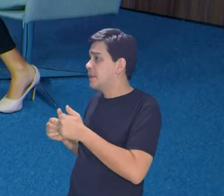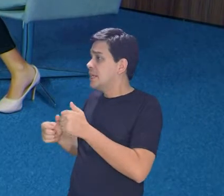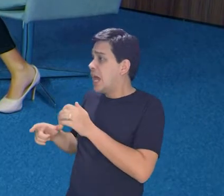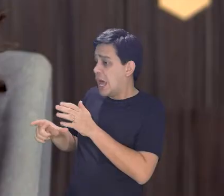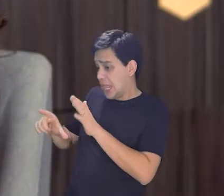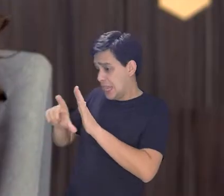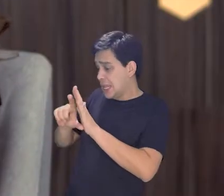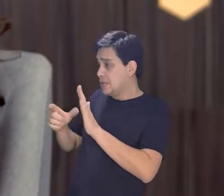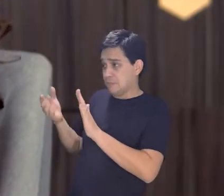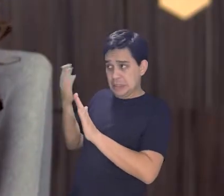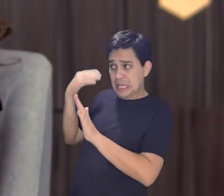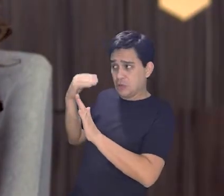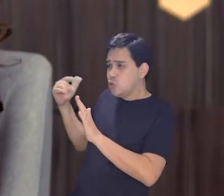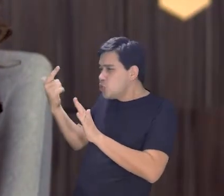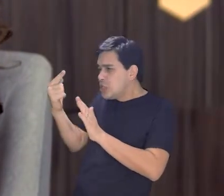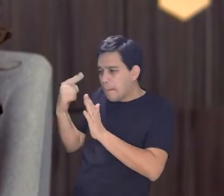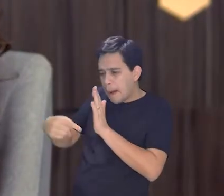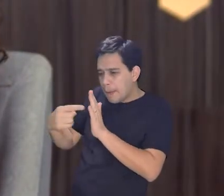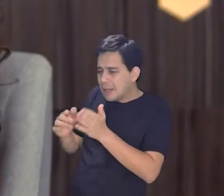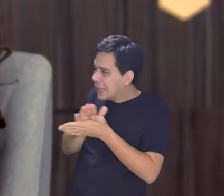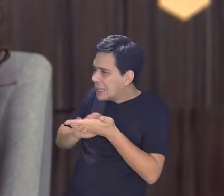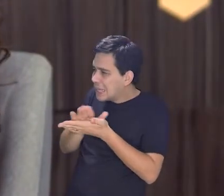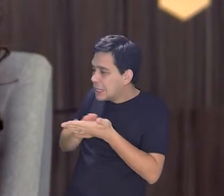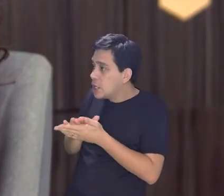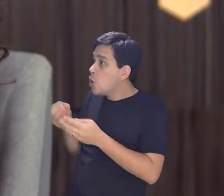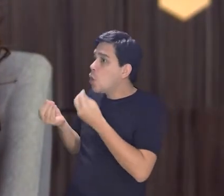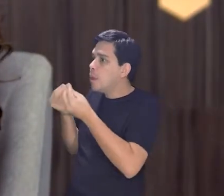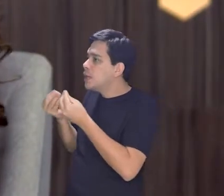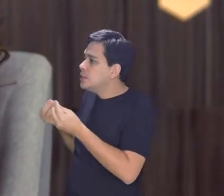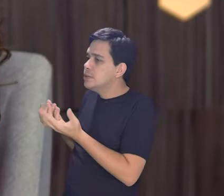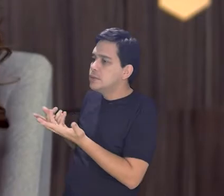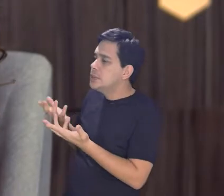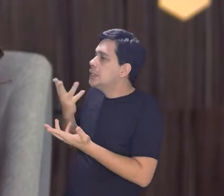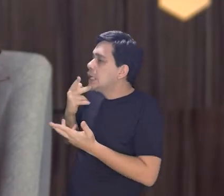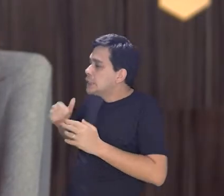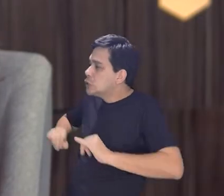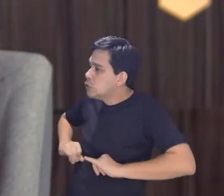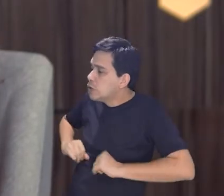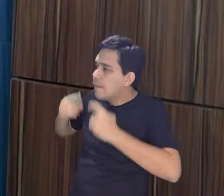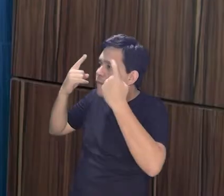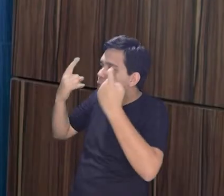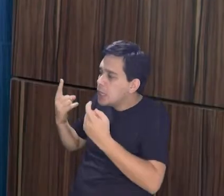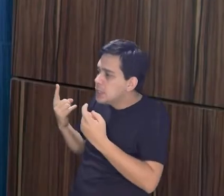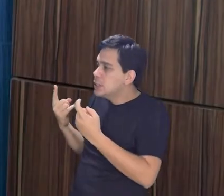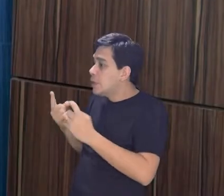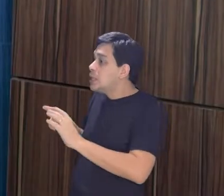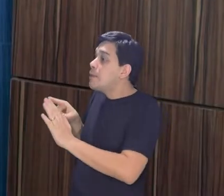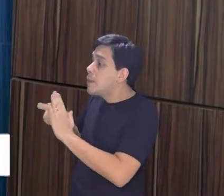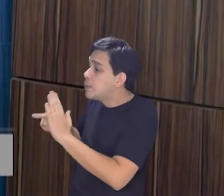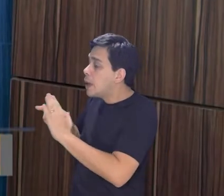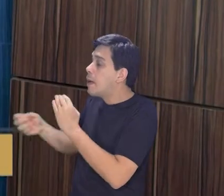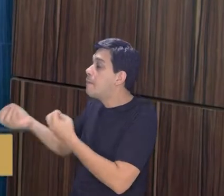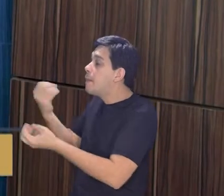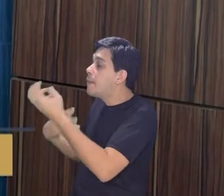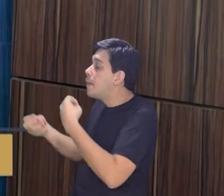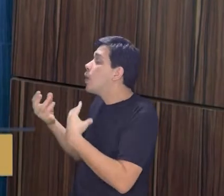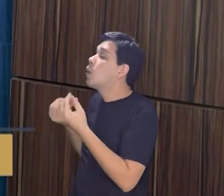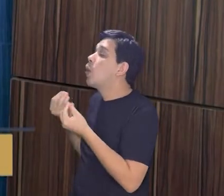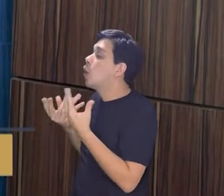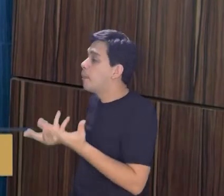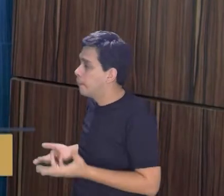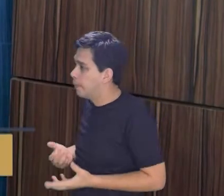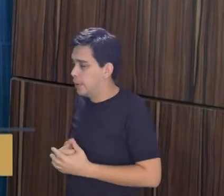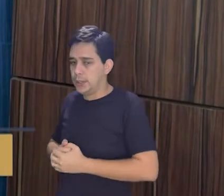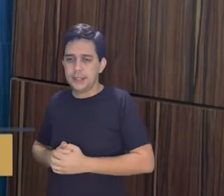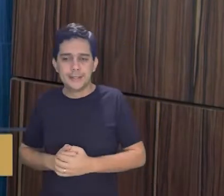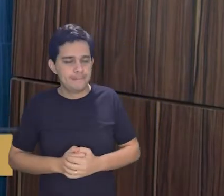procedimento de coleta dos depoimentos das crianças e adolescentes vítimas de violência? A gente tinha já uma experiência, há